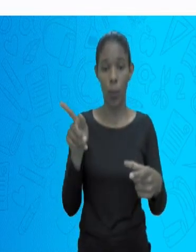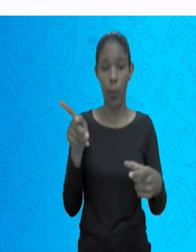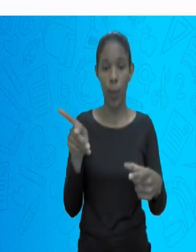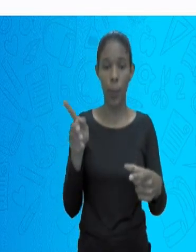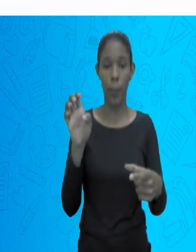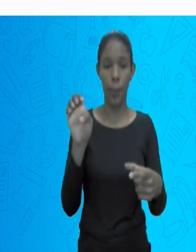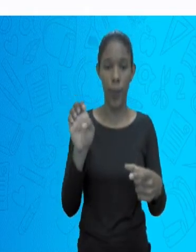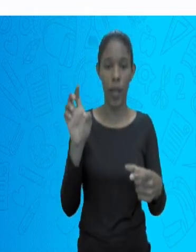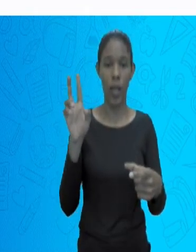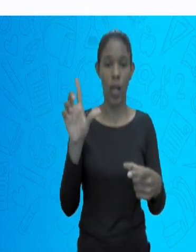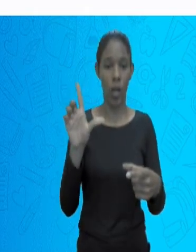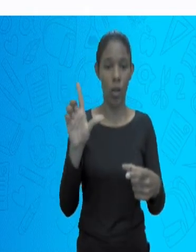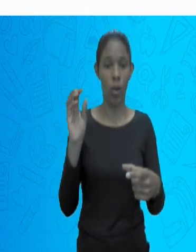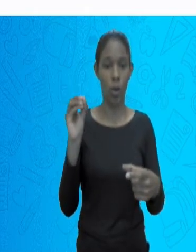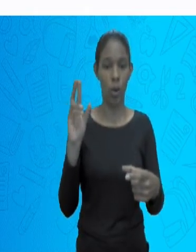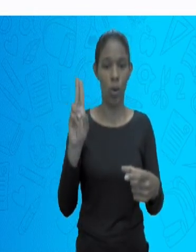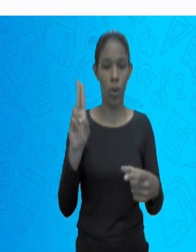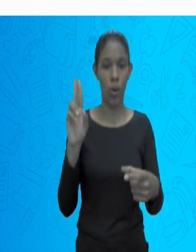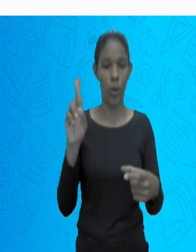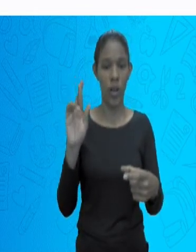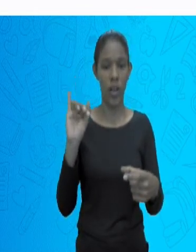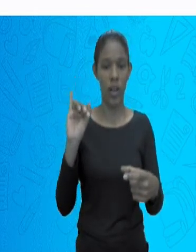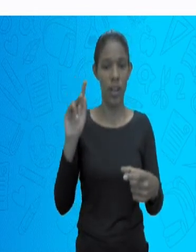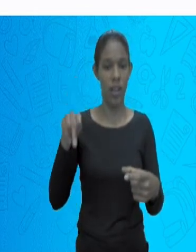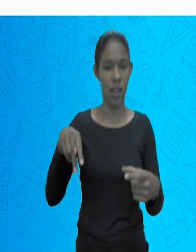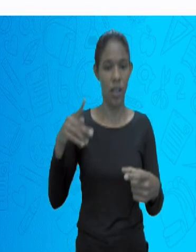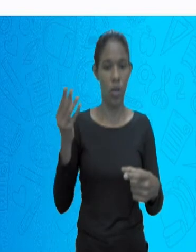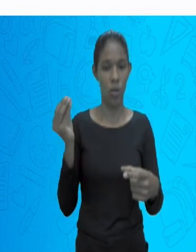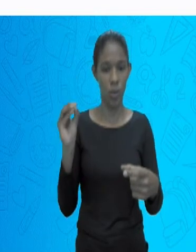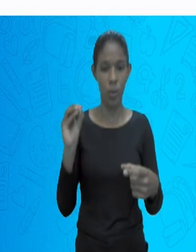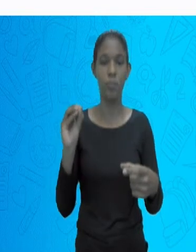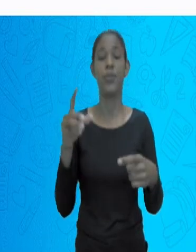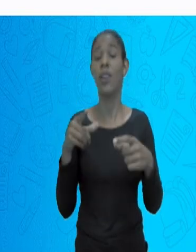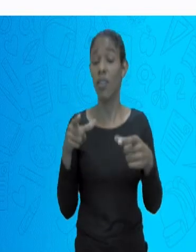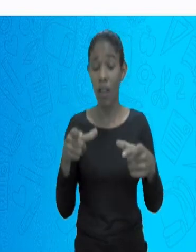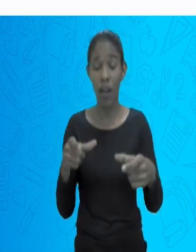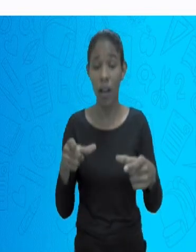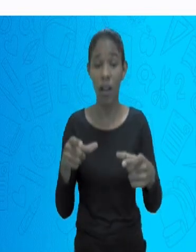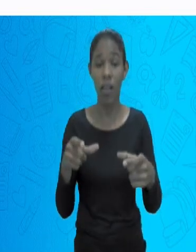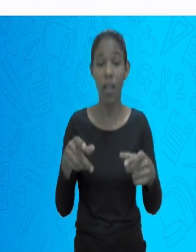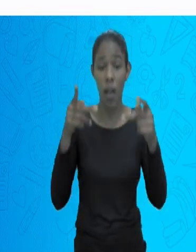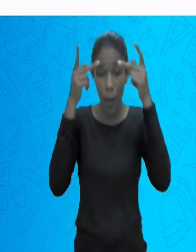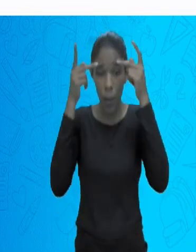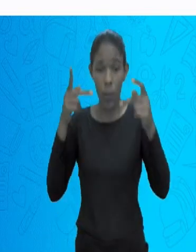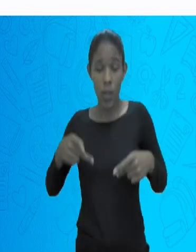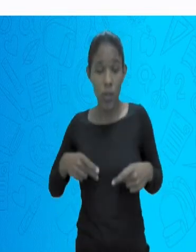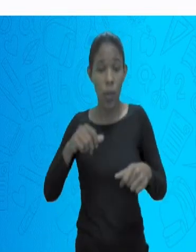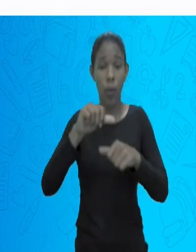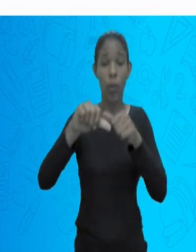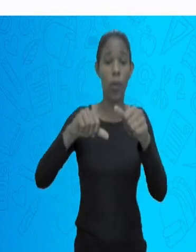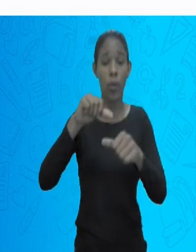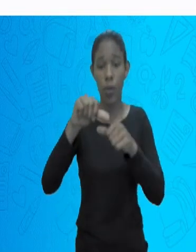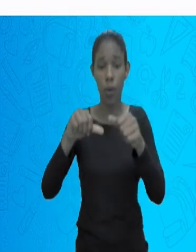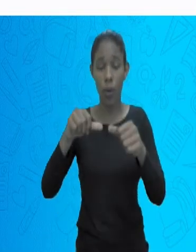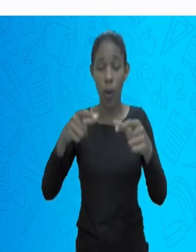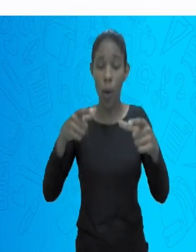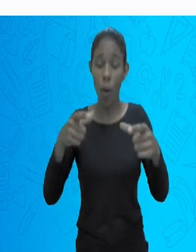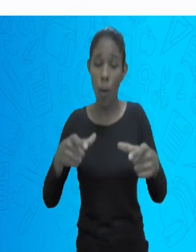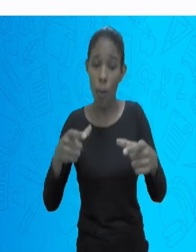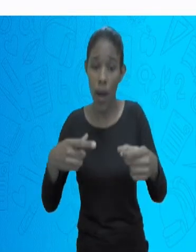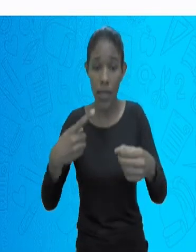um exemplo de paisagem transformada pela ação humana. O bairro fica localizado na cidade